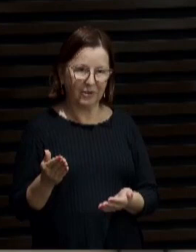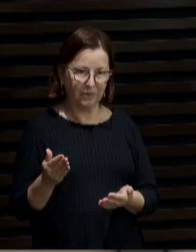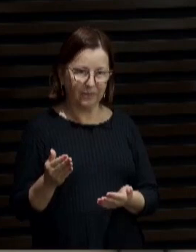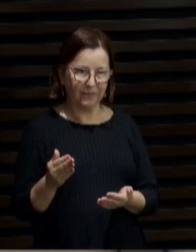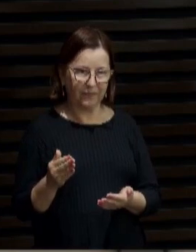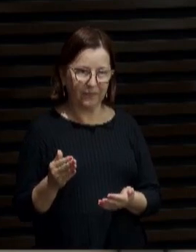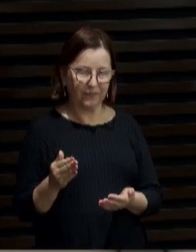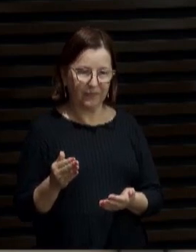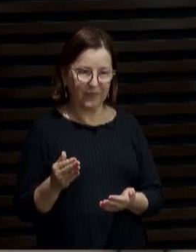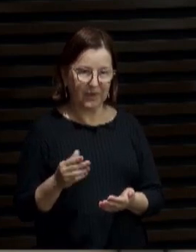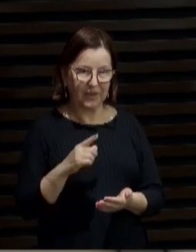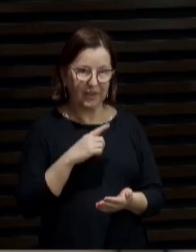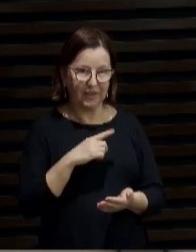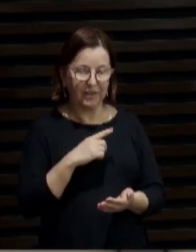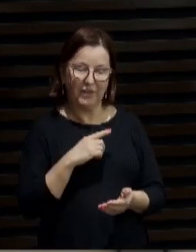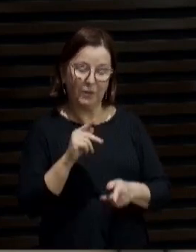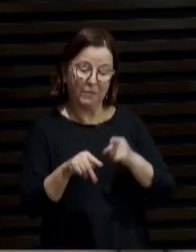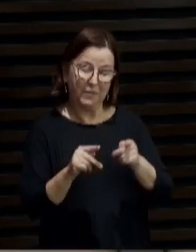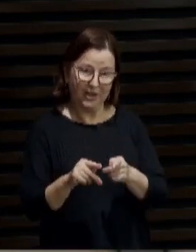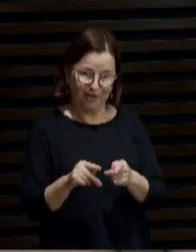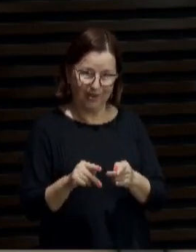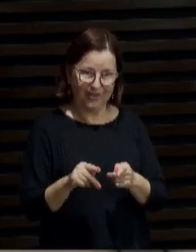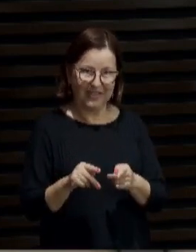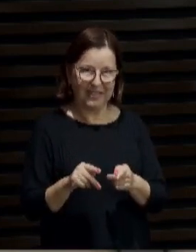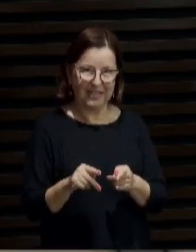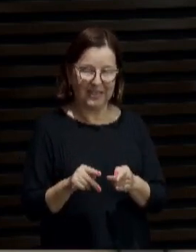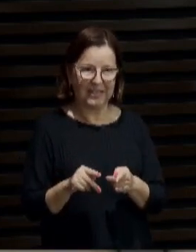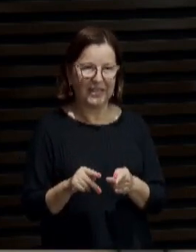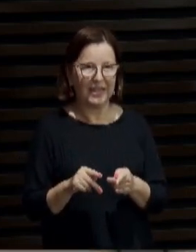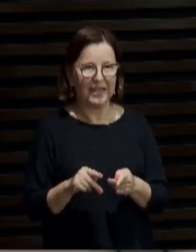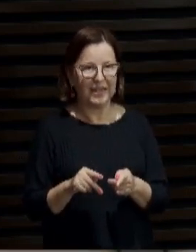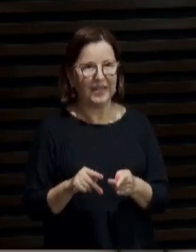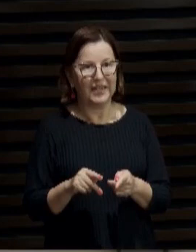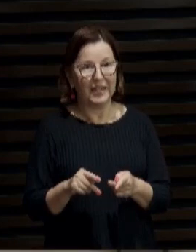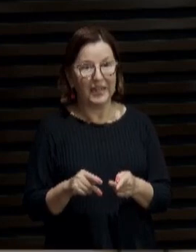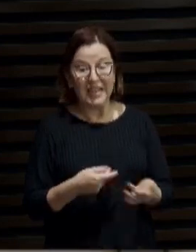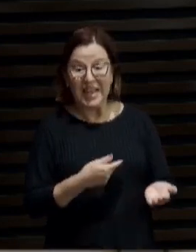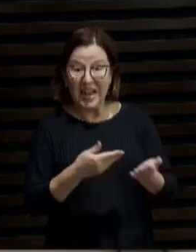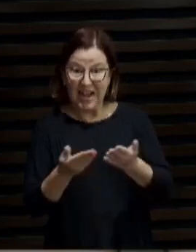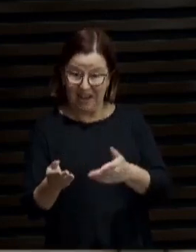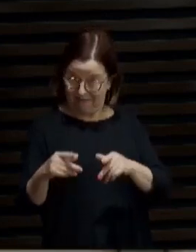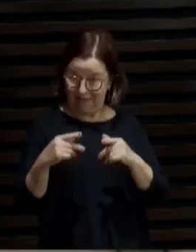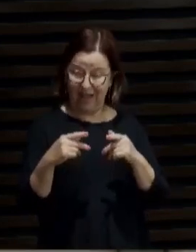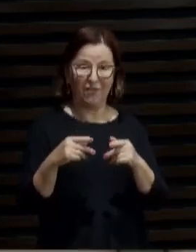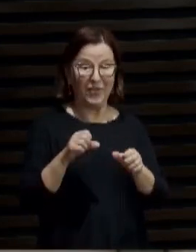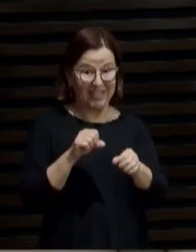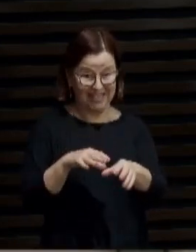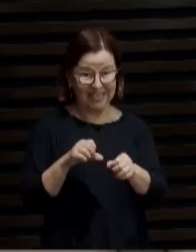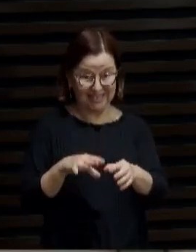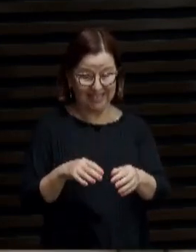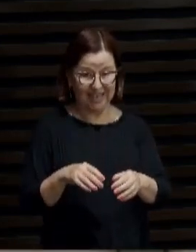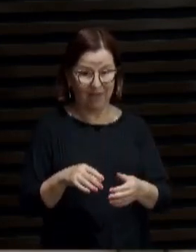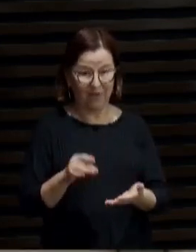com o intuito de induzir a igreja ao engano e ao pecado. O diabo ele sempre faz isso. Primeiramente